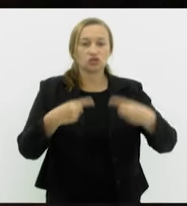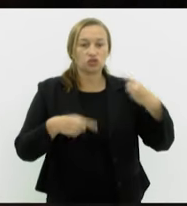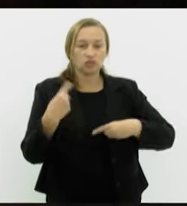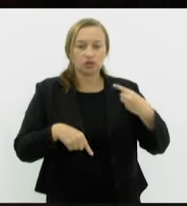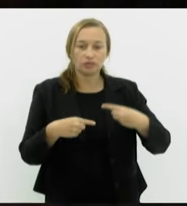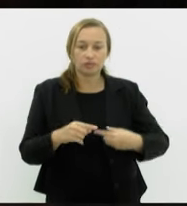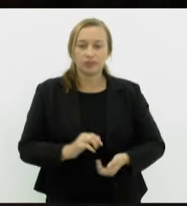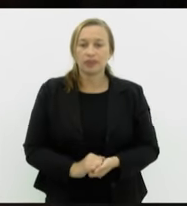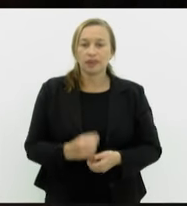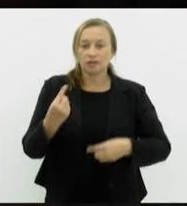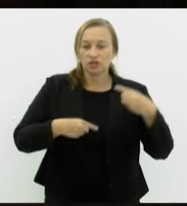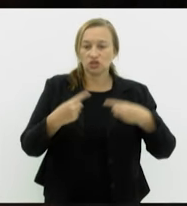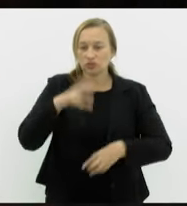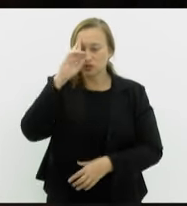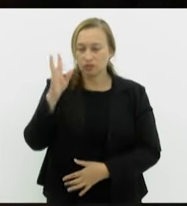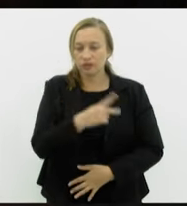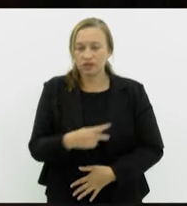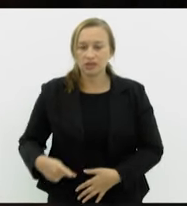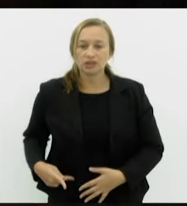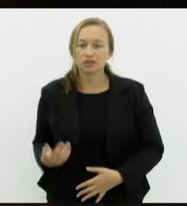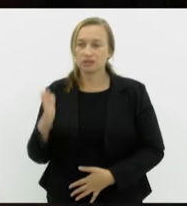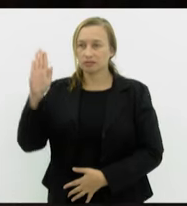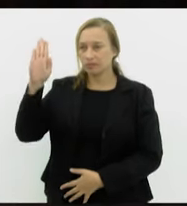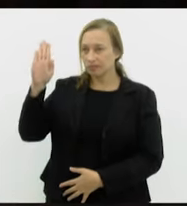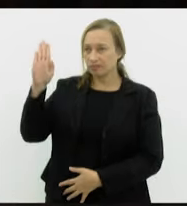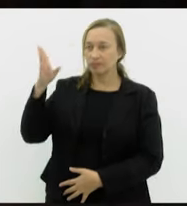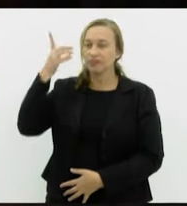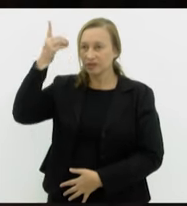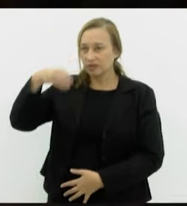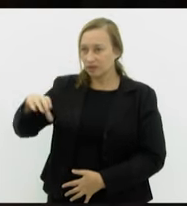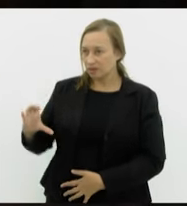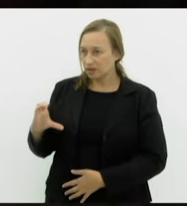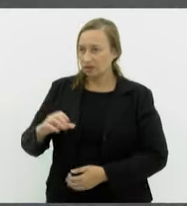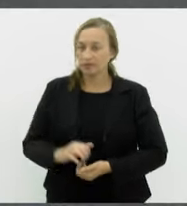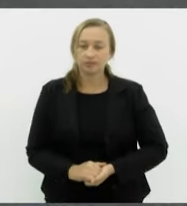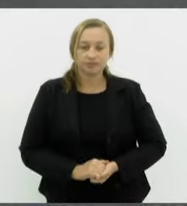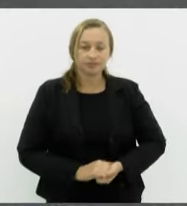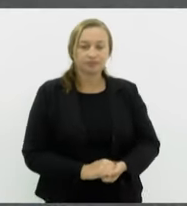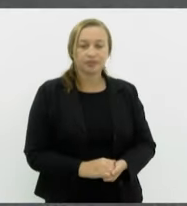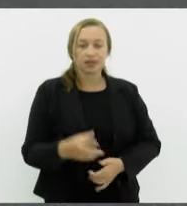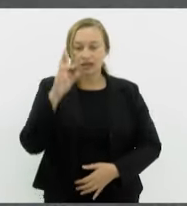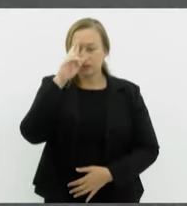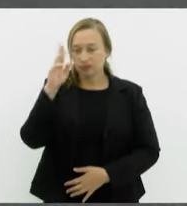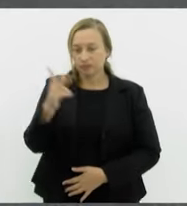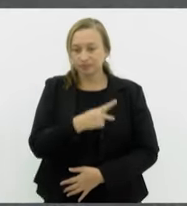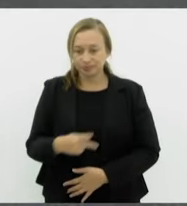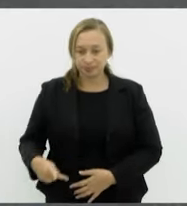Para discutir, presidente. Para discutir, nosso nobre deputado Carlos Miguel. Presidente,